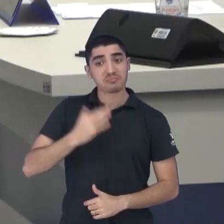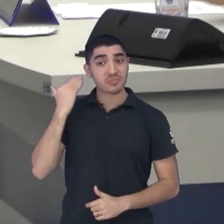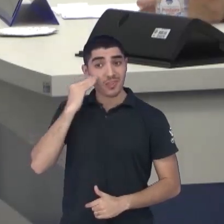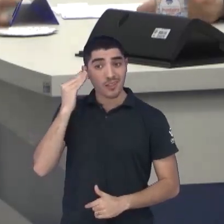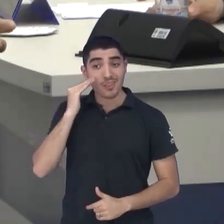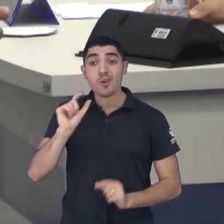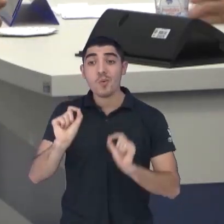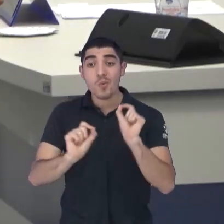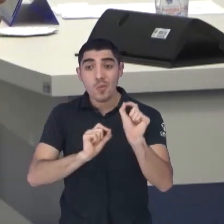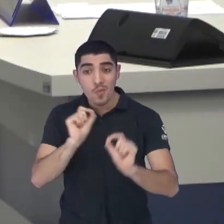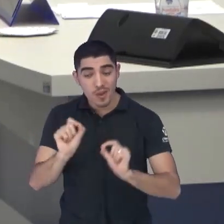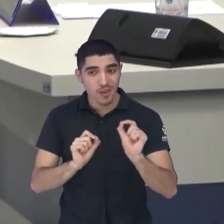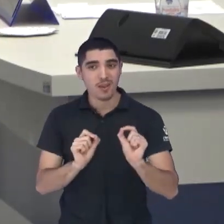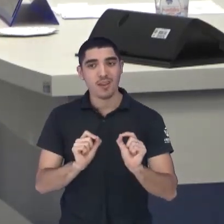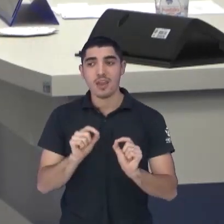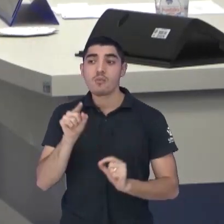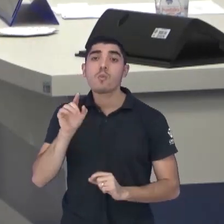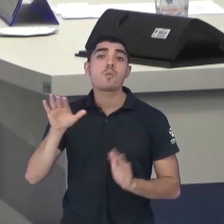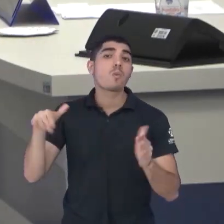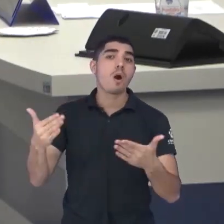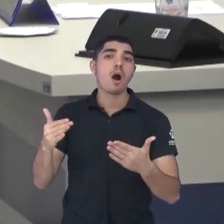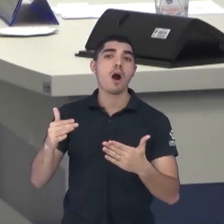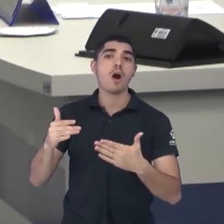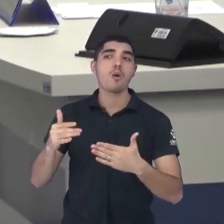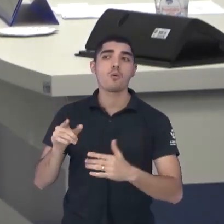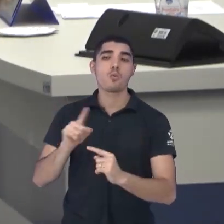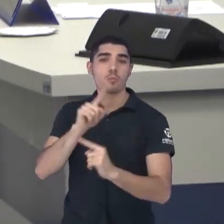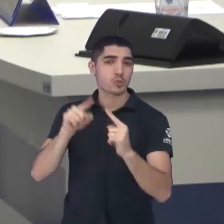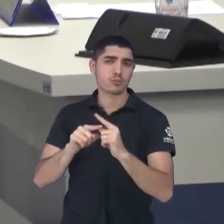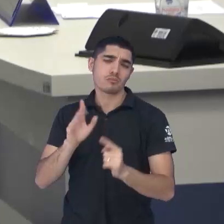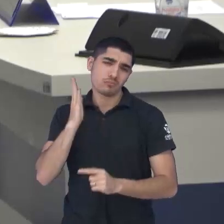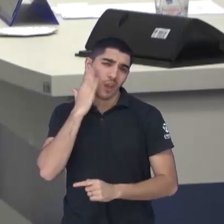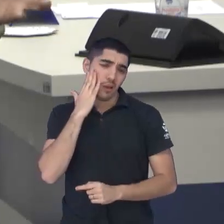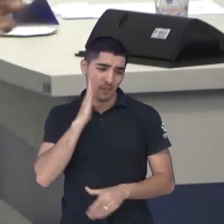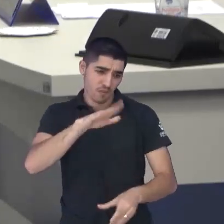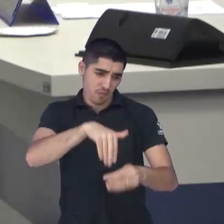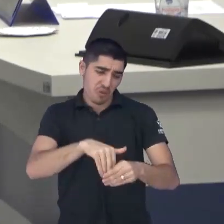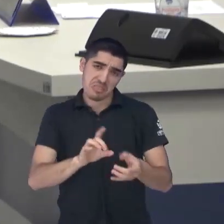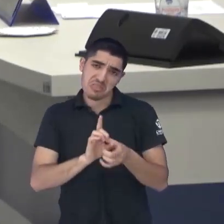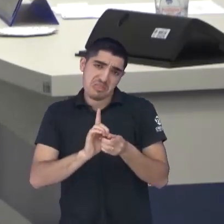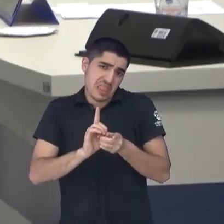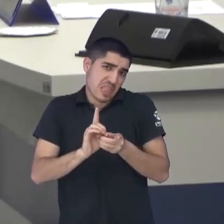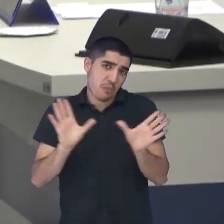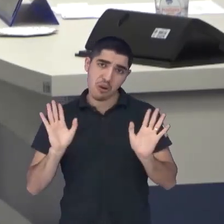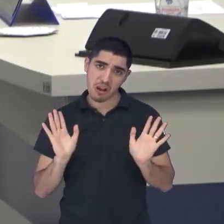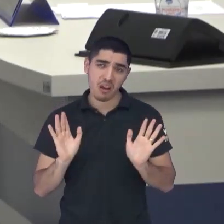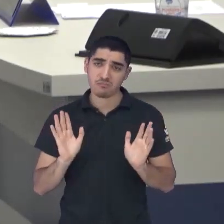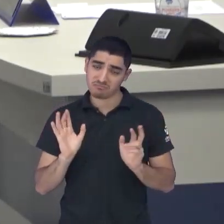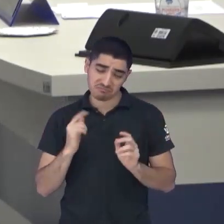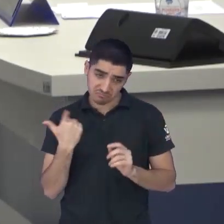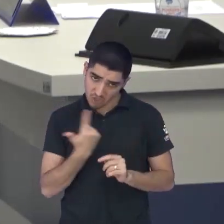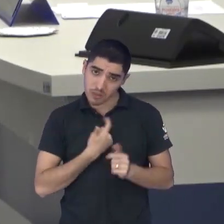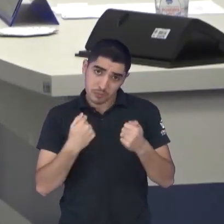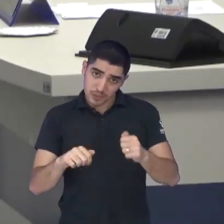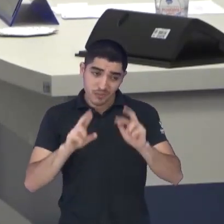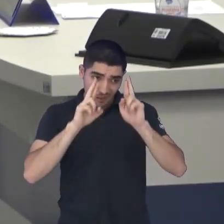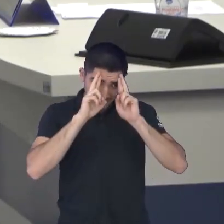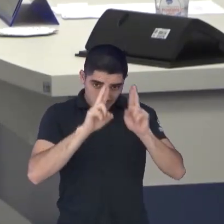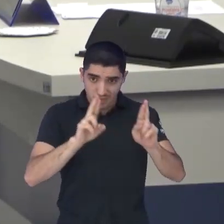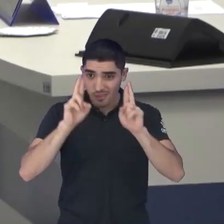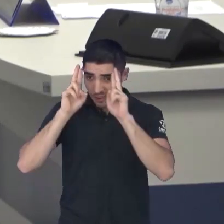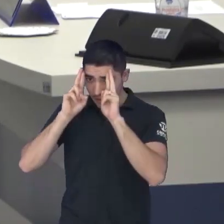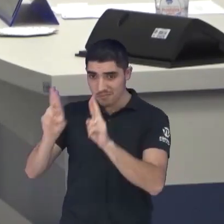porque, infelizmente, né, o voto é democrático, a gente respeita, cada um votar de como bem